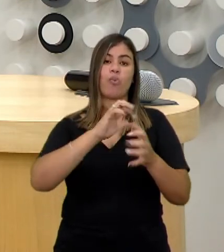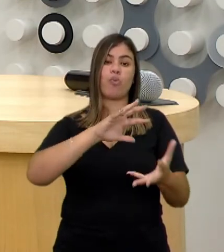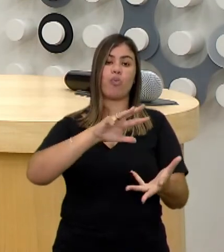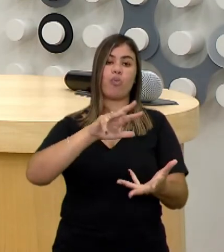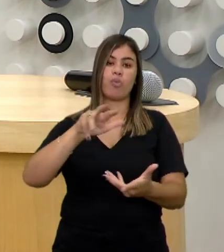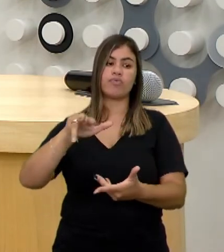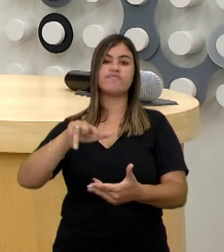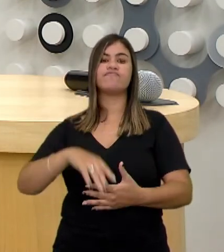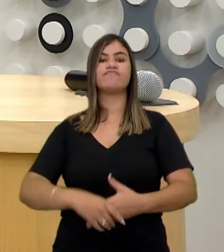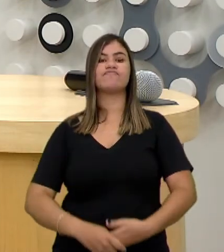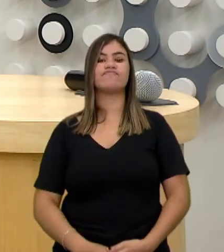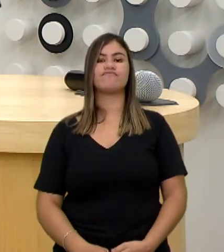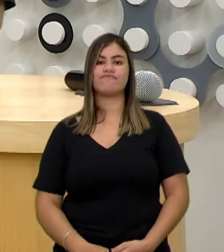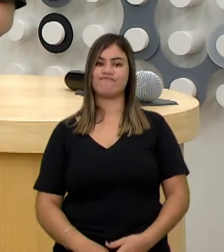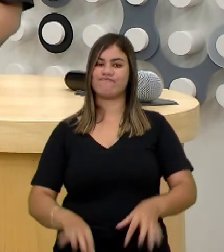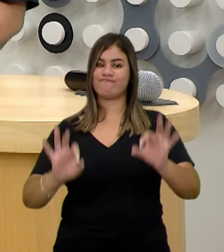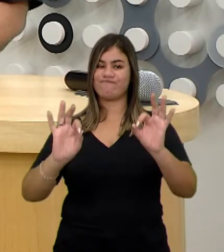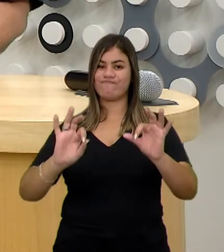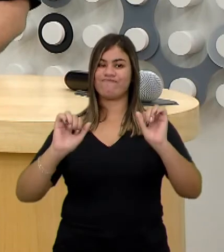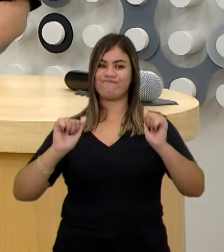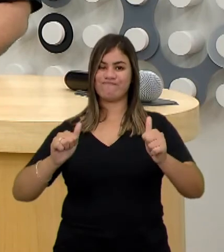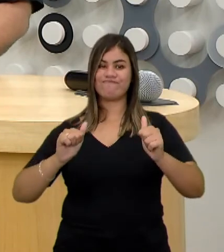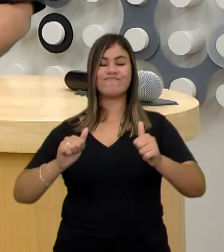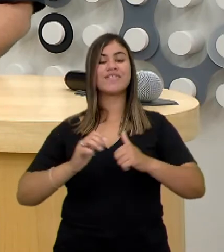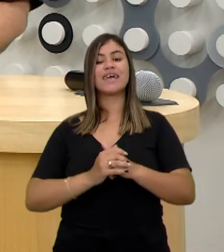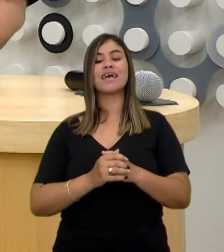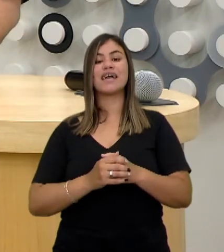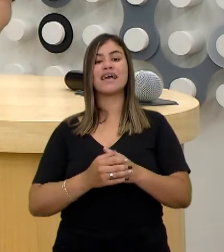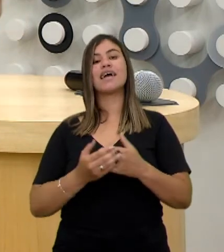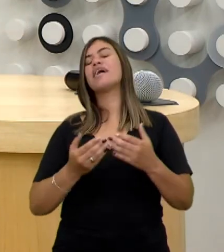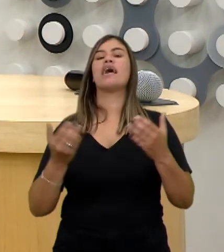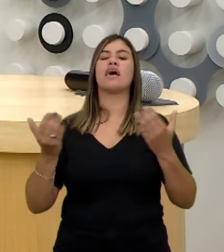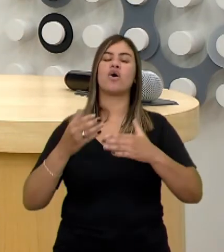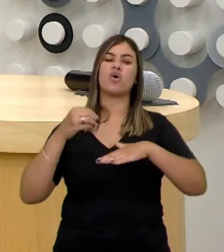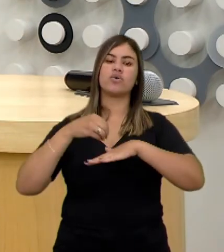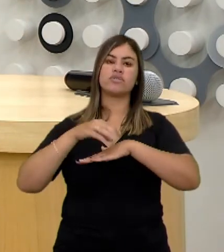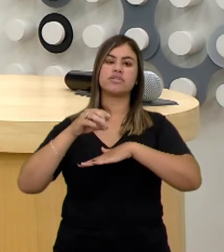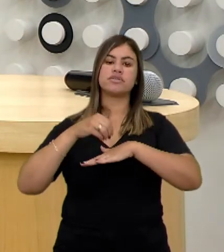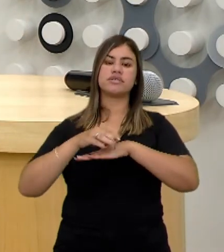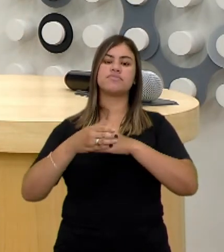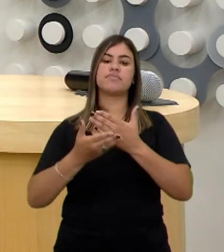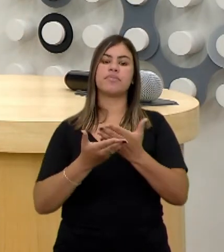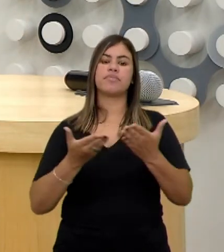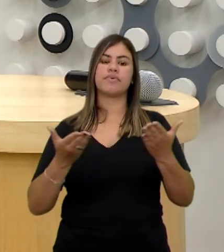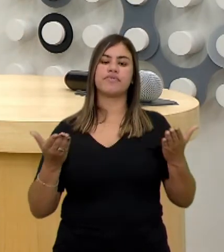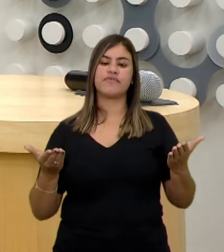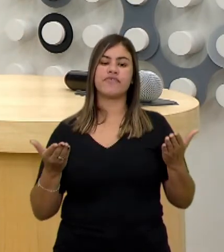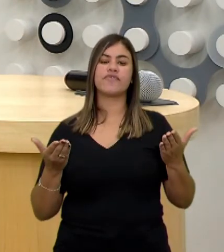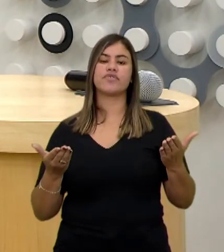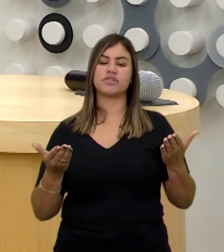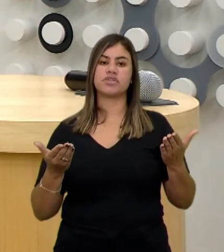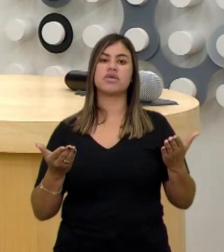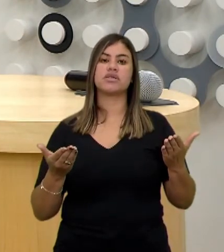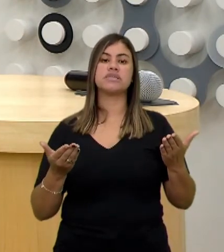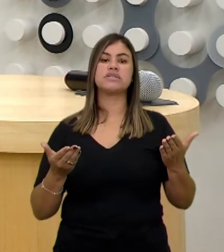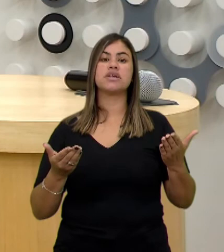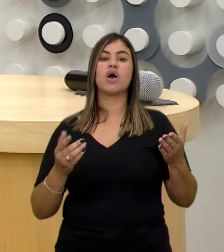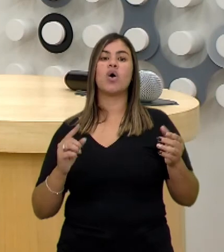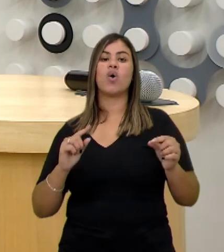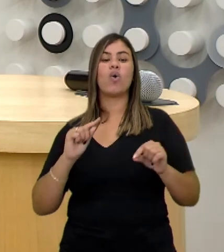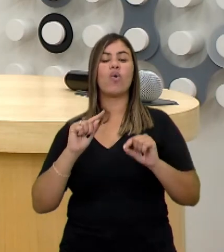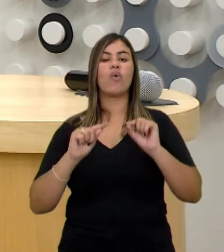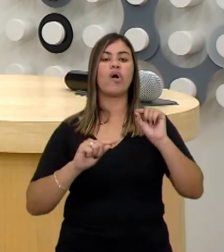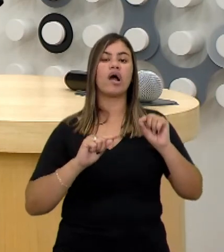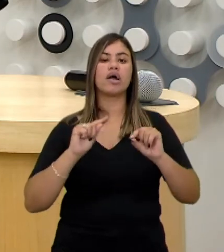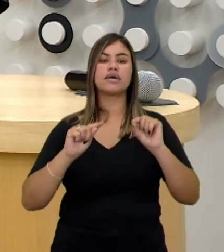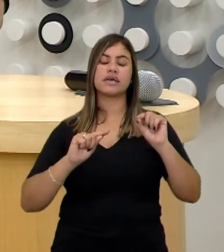milhões de anos. Certo, pessoal? É isso aí. Agora eu vou dar umas orientações para vocês, né, desse início, um início aí